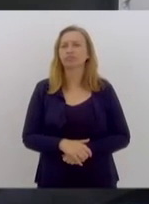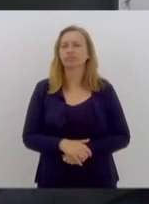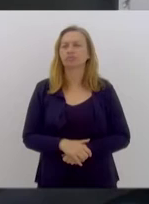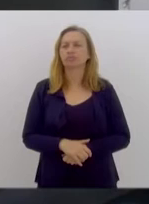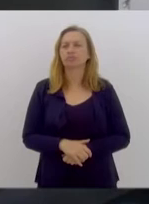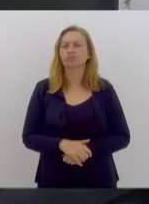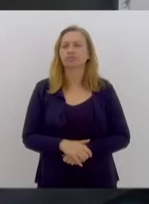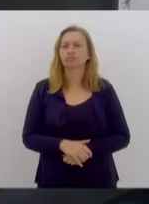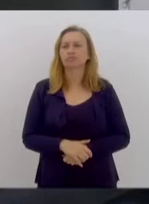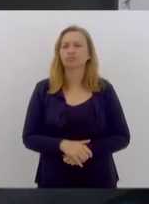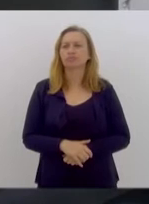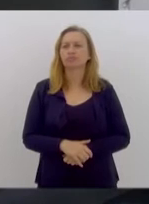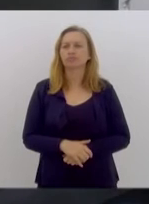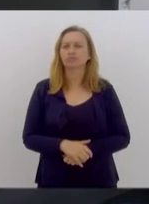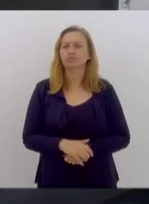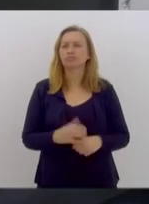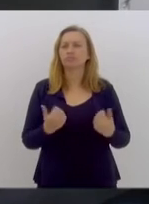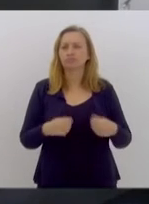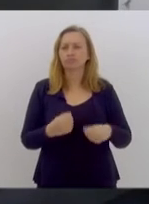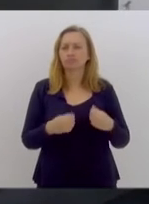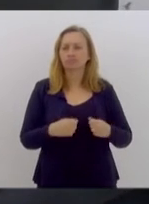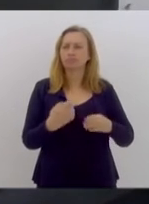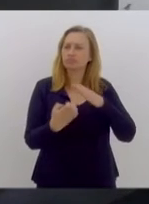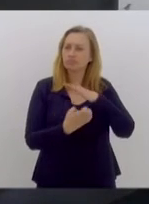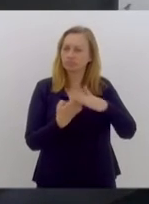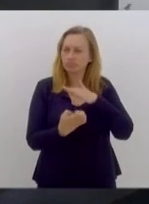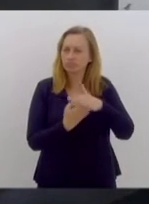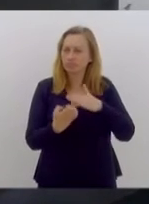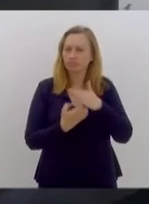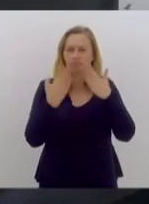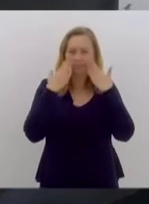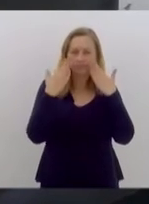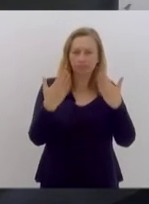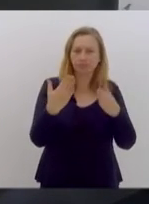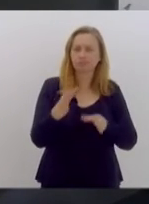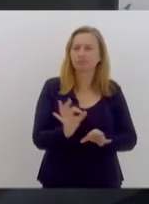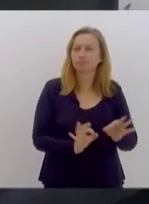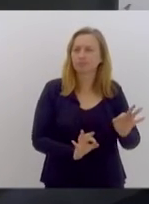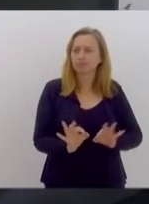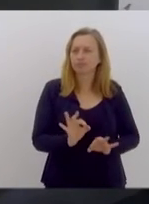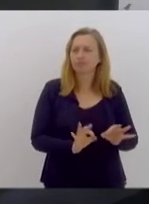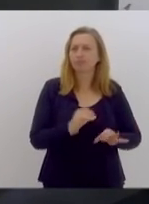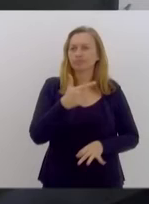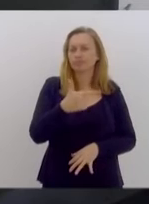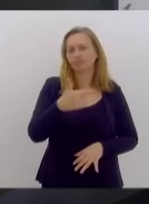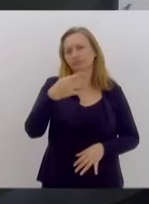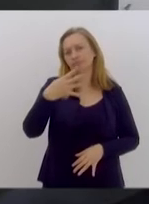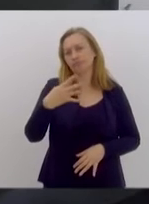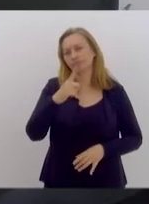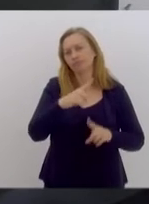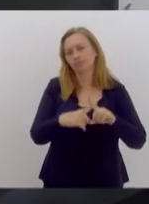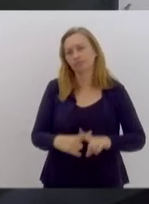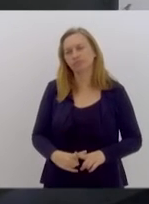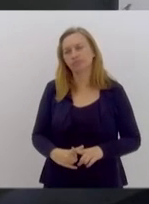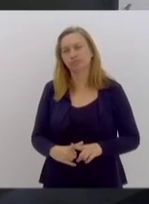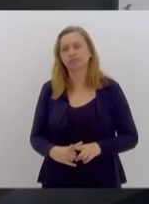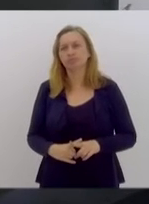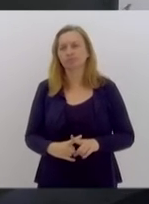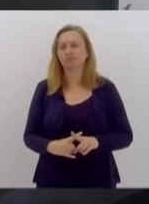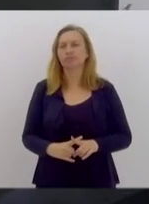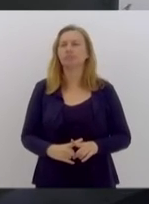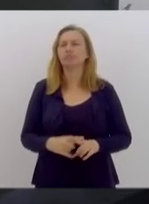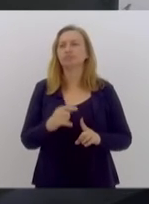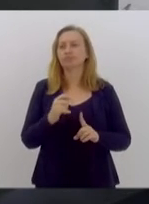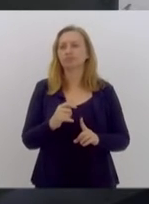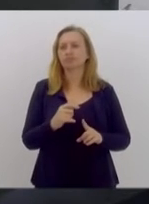imposto a concessionária apresentação de um cronograma de 24 meses visando em plantação de